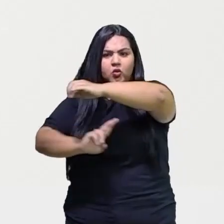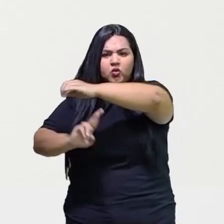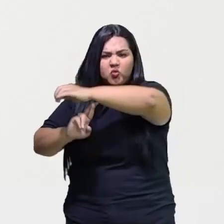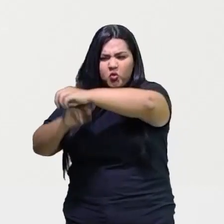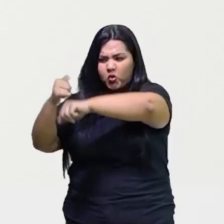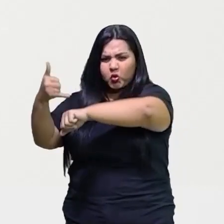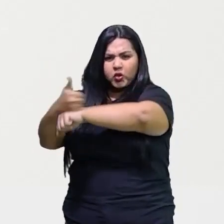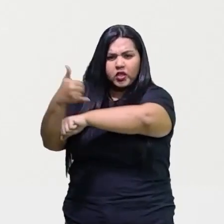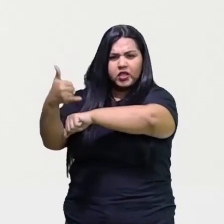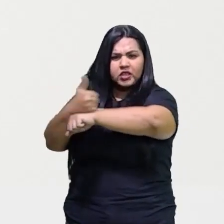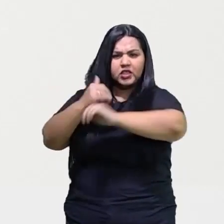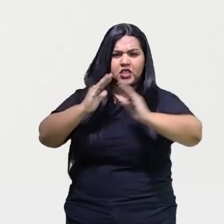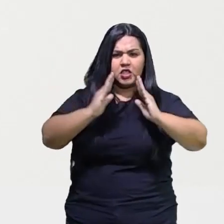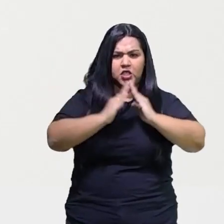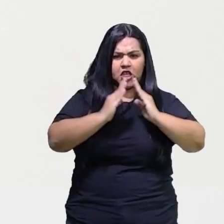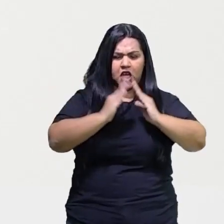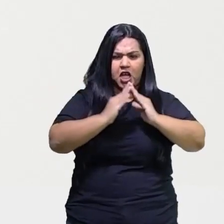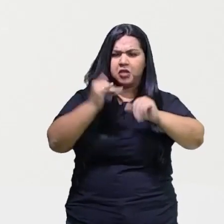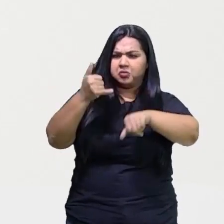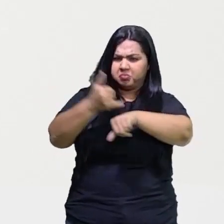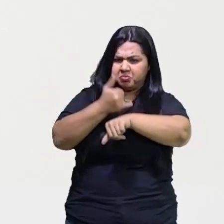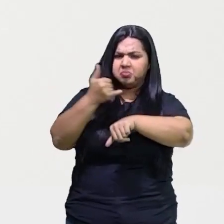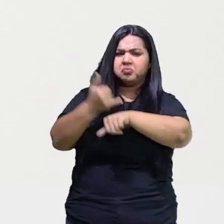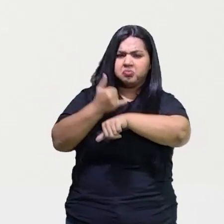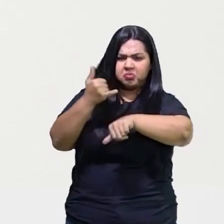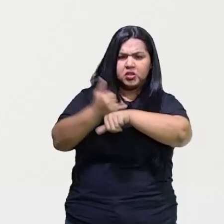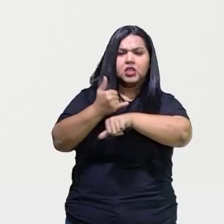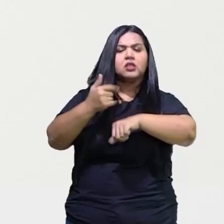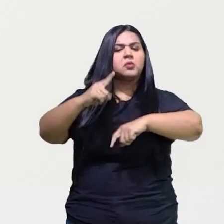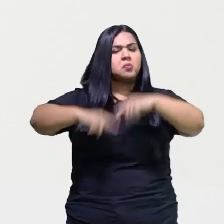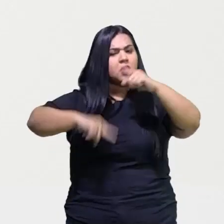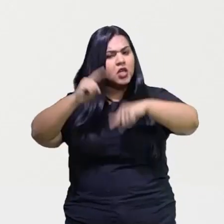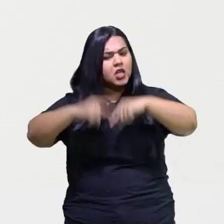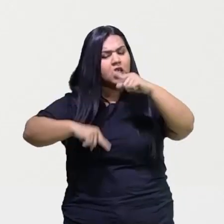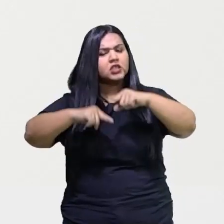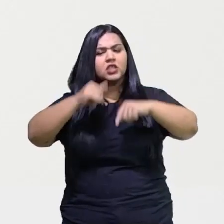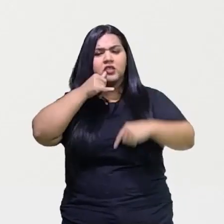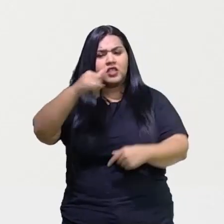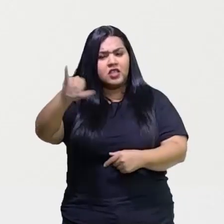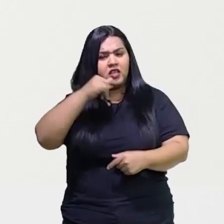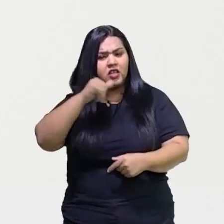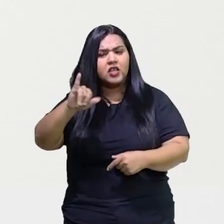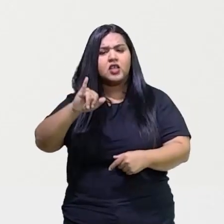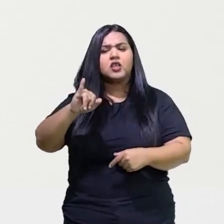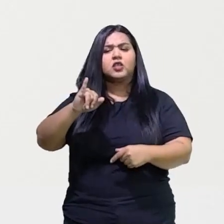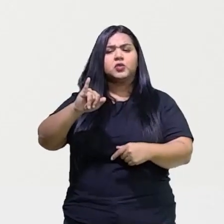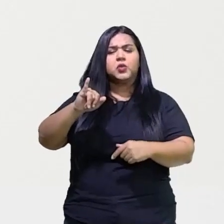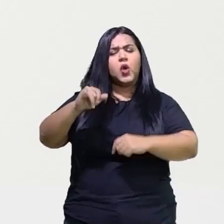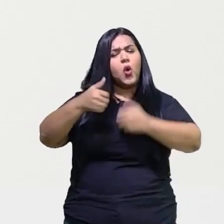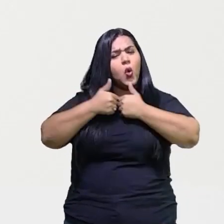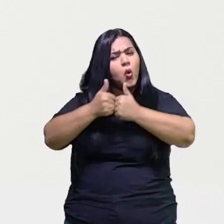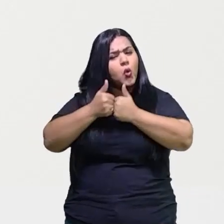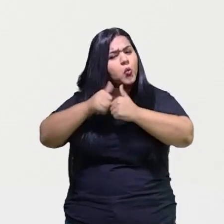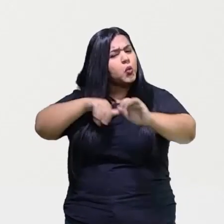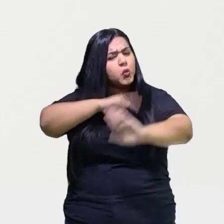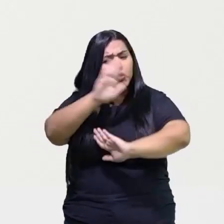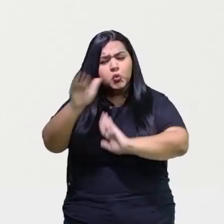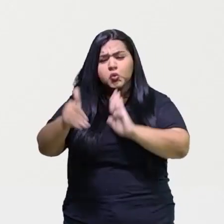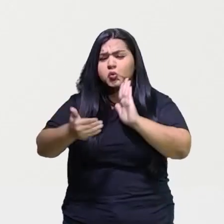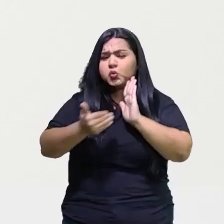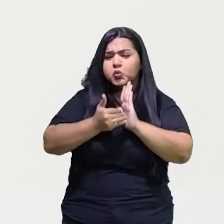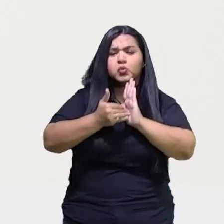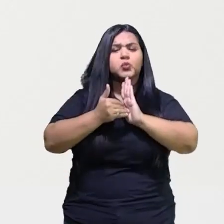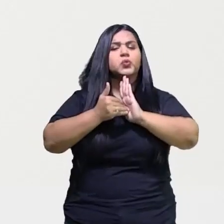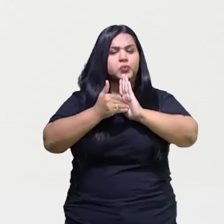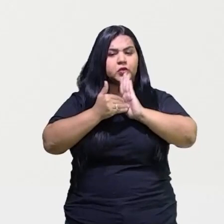ferro, casas de ferro pré-fabricadas, material elétrico, bondes, automóveis, e começava a ter tudo. Olha